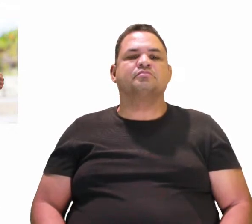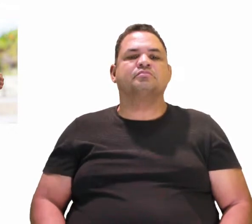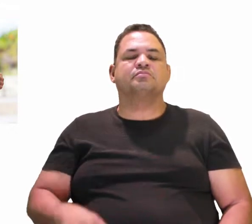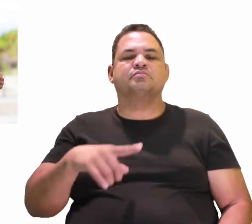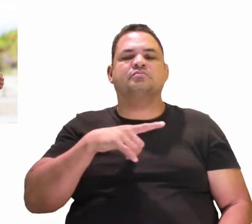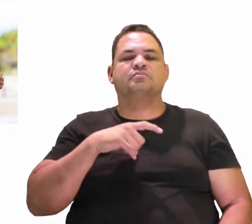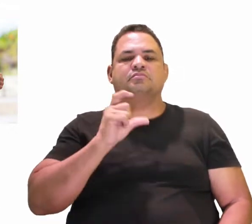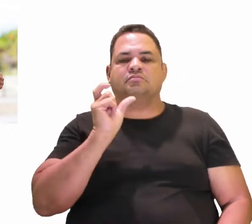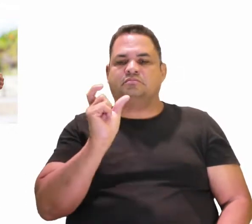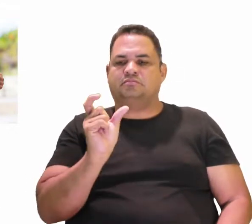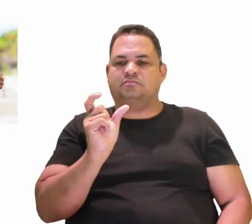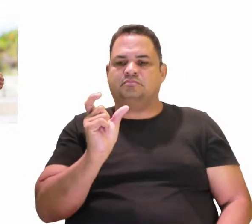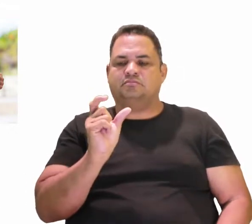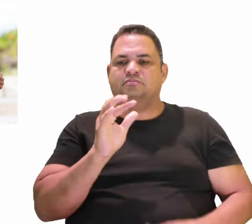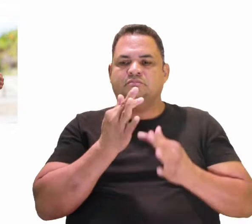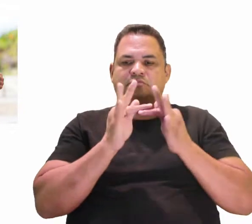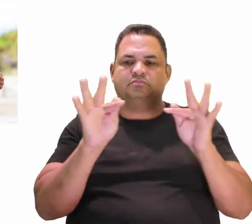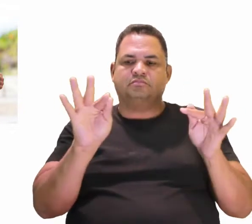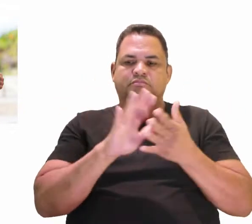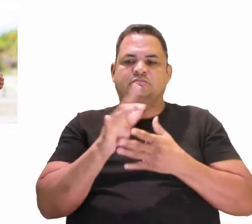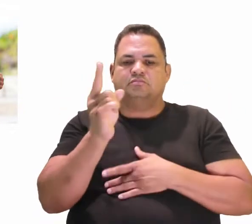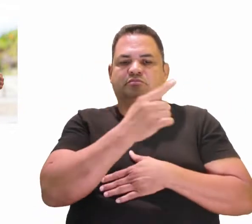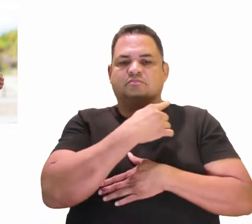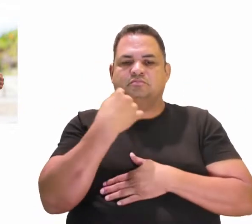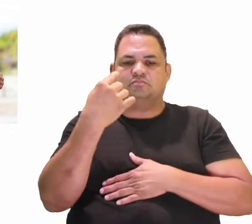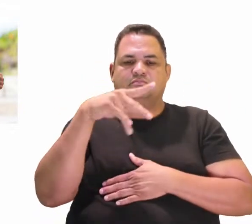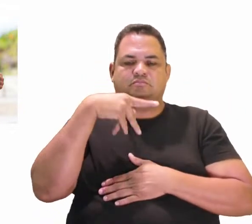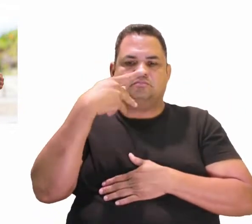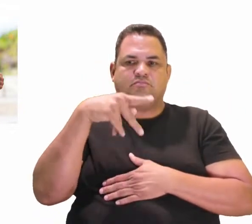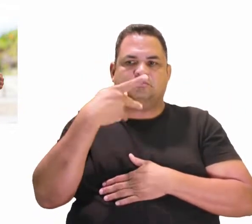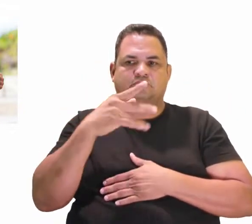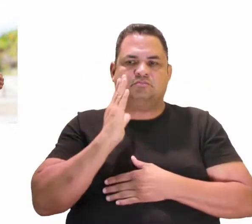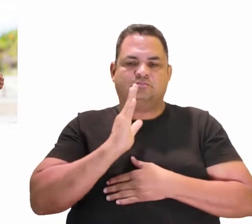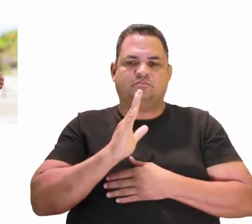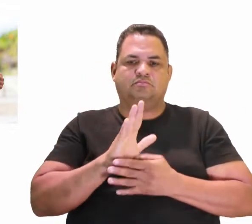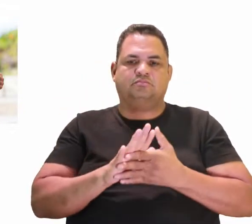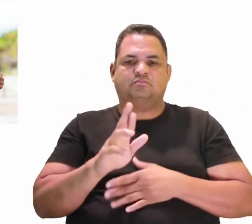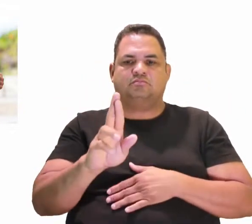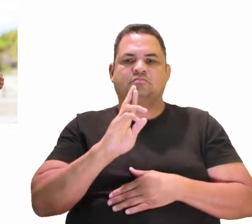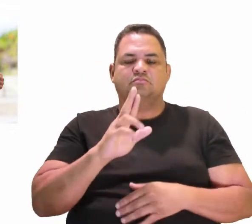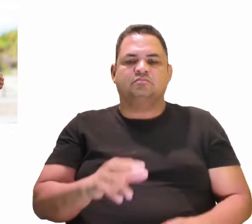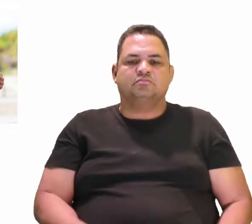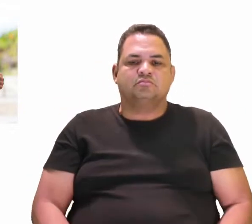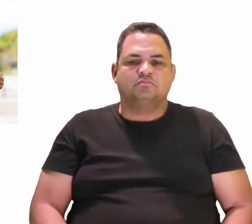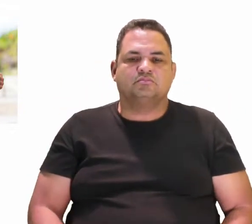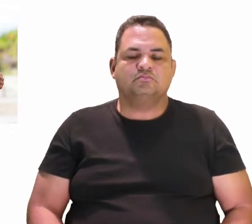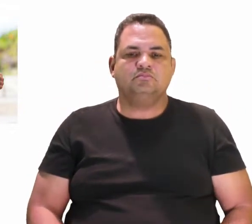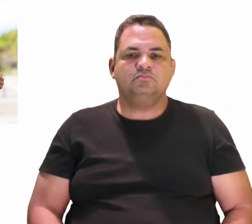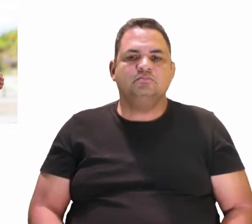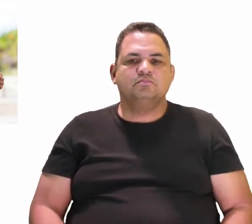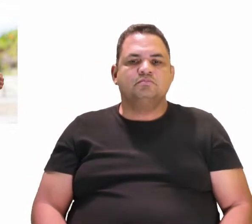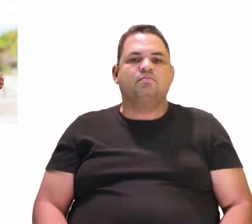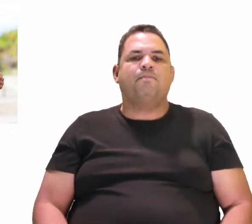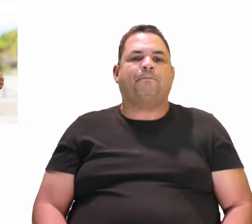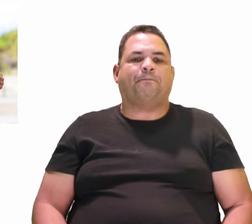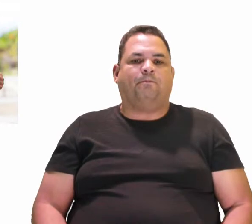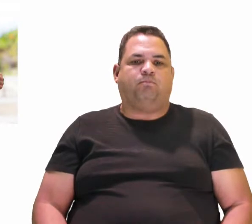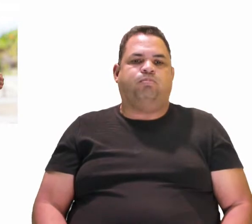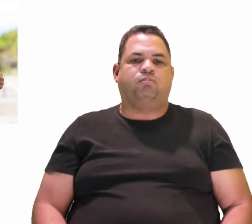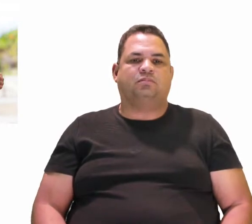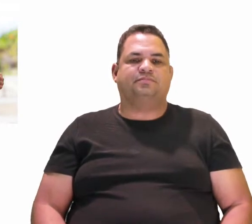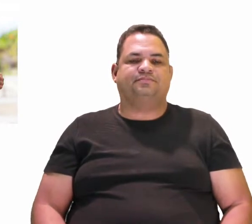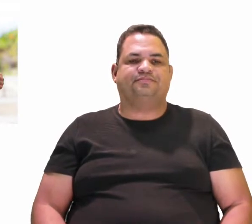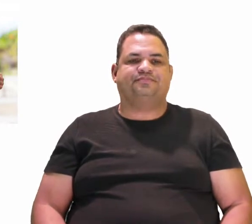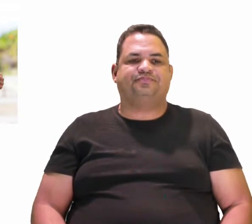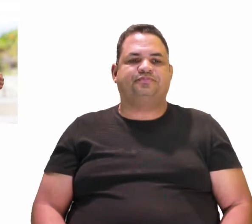aquelas palavrinhas, né, aquelas frases que nós falamos, e eu já dei até a resposta para vocês naquela hora, mas não custa